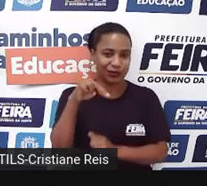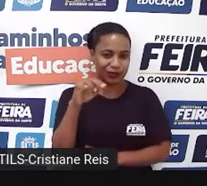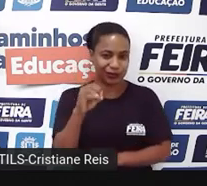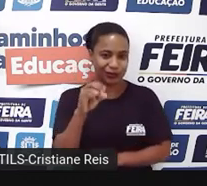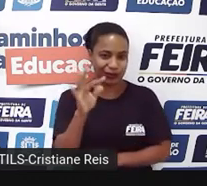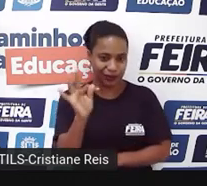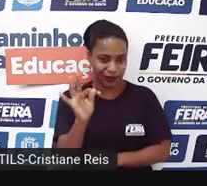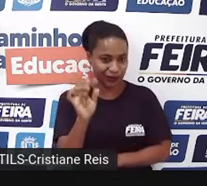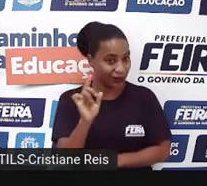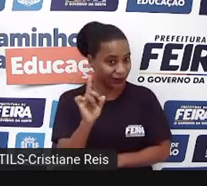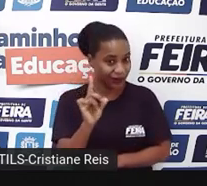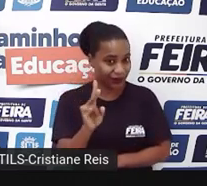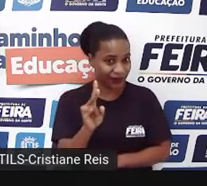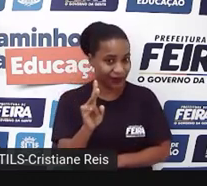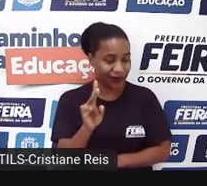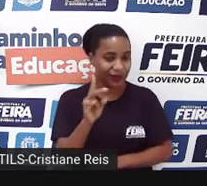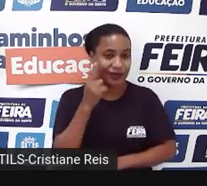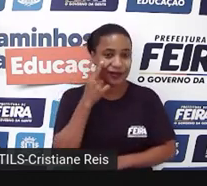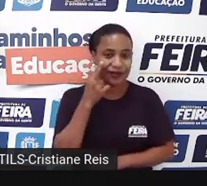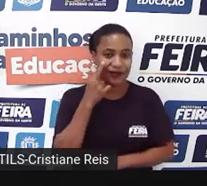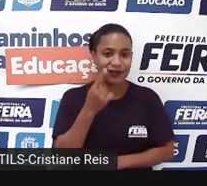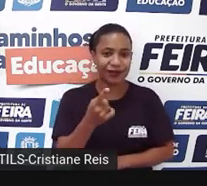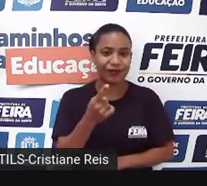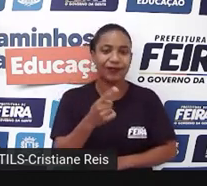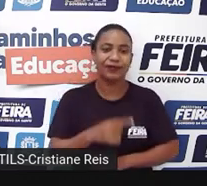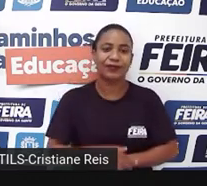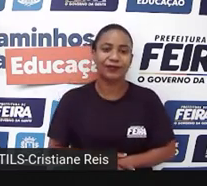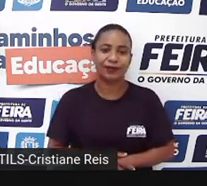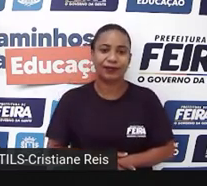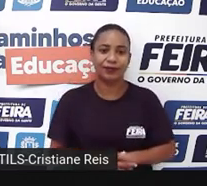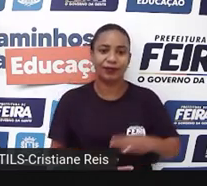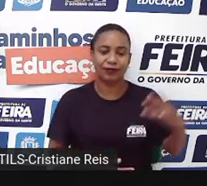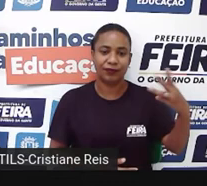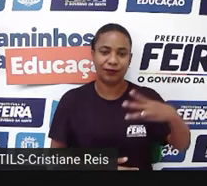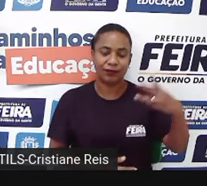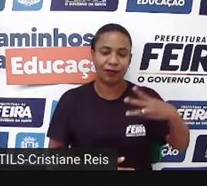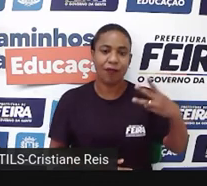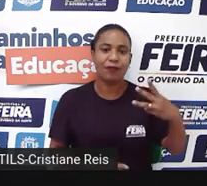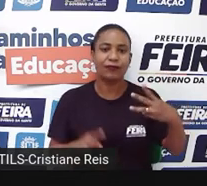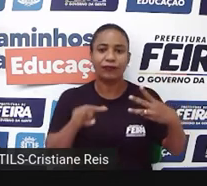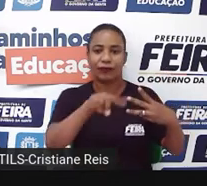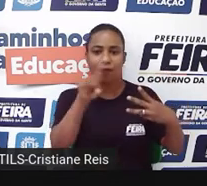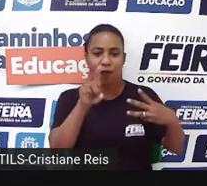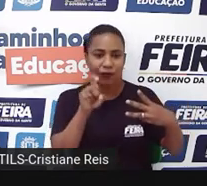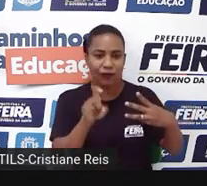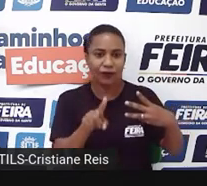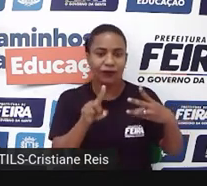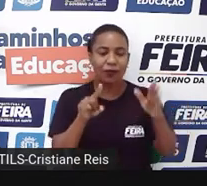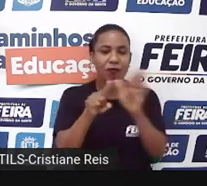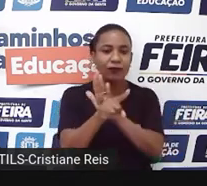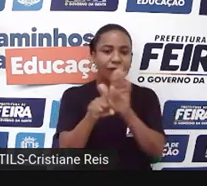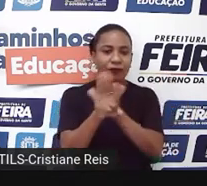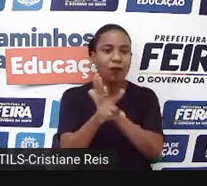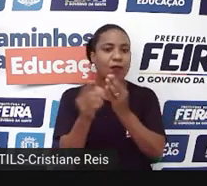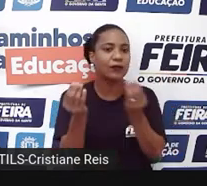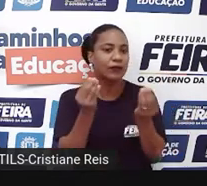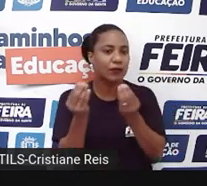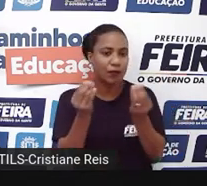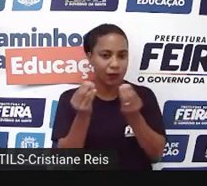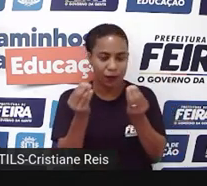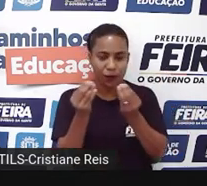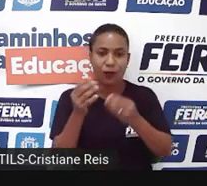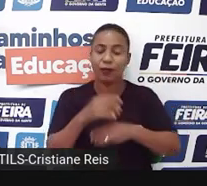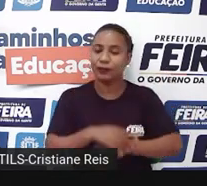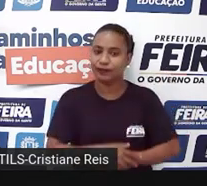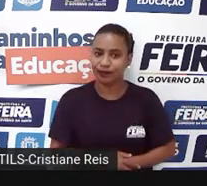students? And interrogative sentences, e as frases interrogativas, né? As perguntas. Como é que a gente